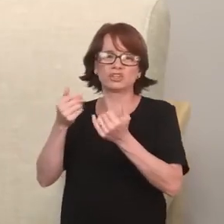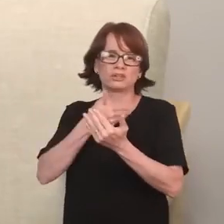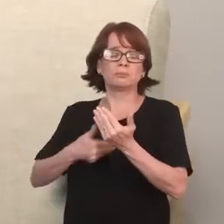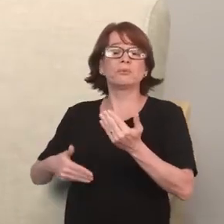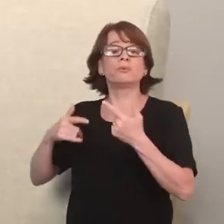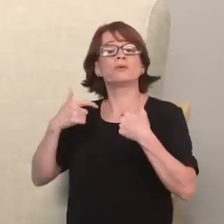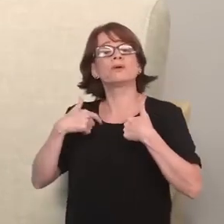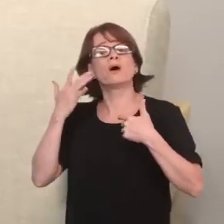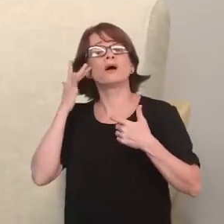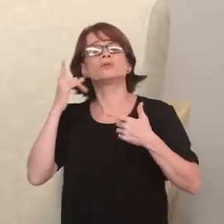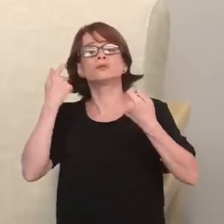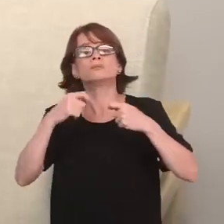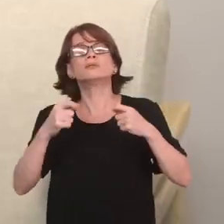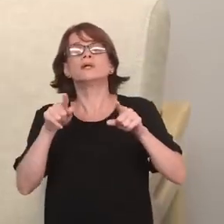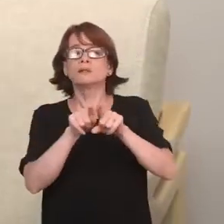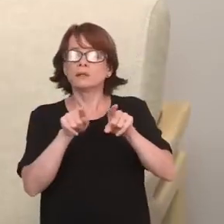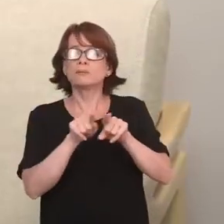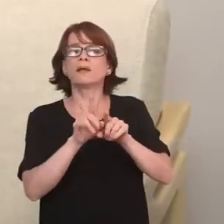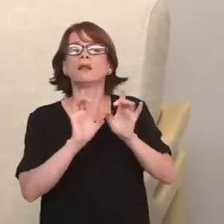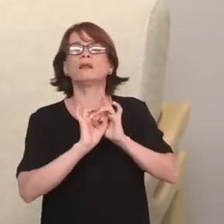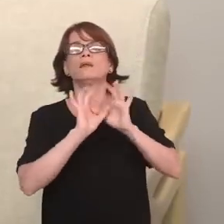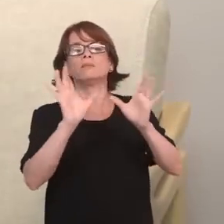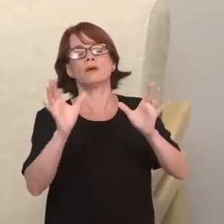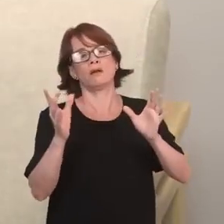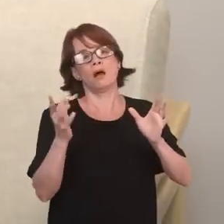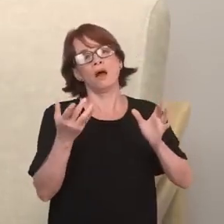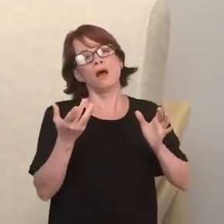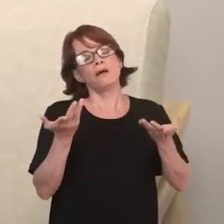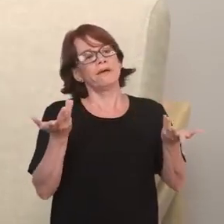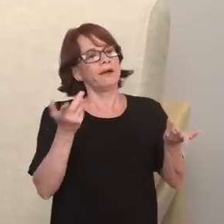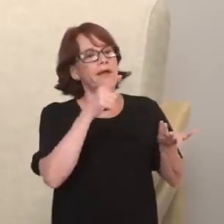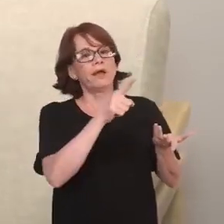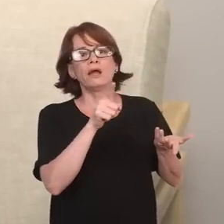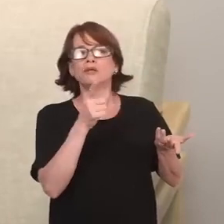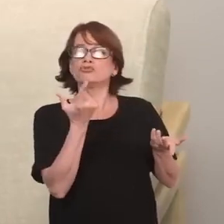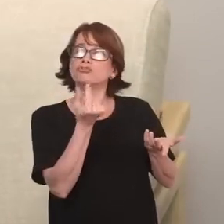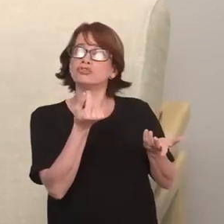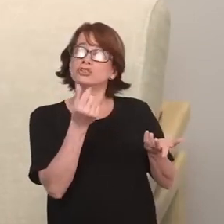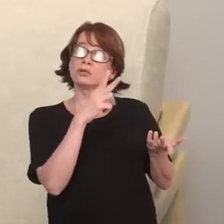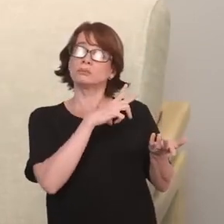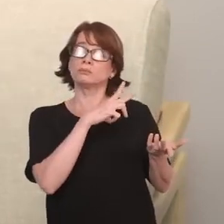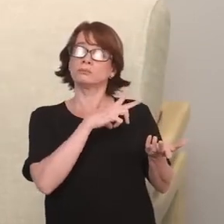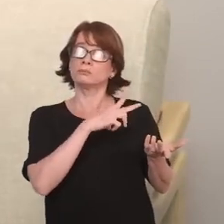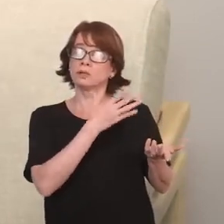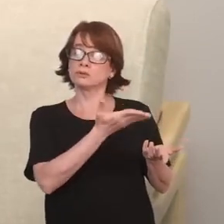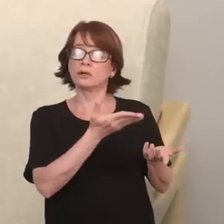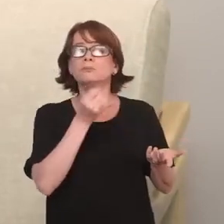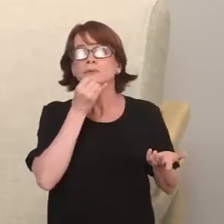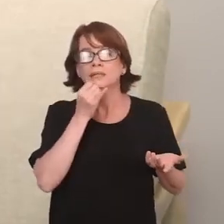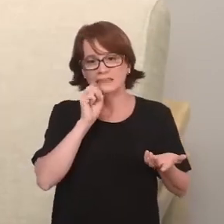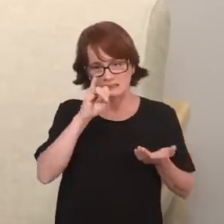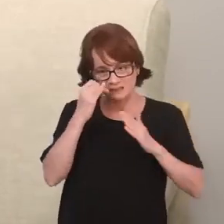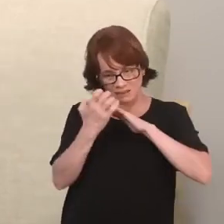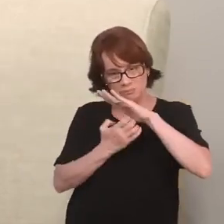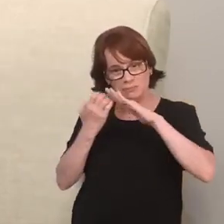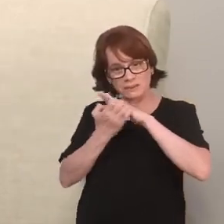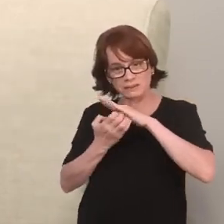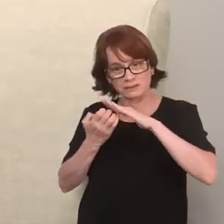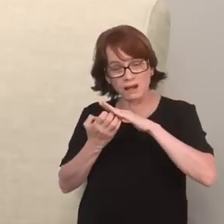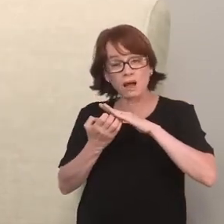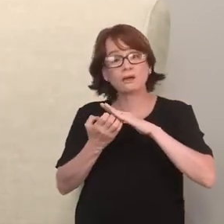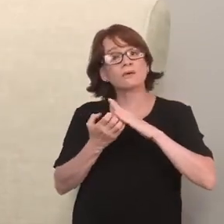sociedade participe mais da política. Então, assim, se você é um empresário, você tem uma grande empresa, você poder, sim, patrocinar